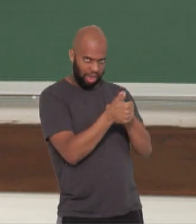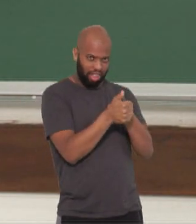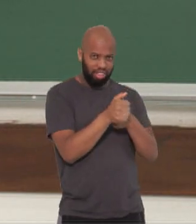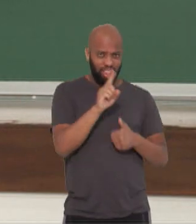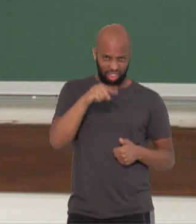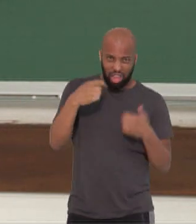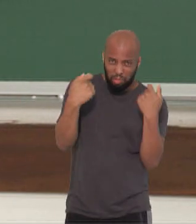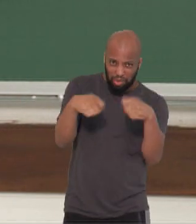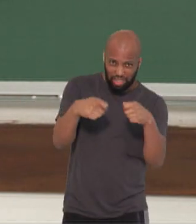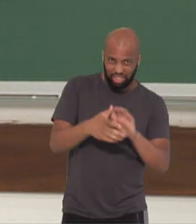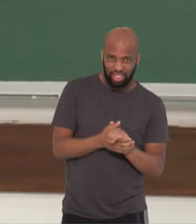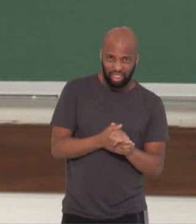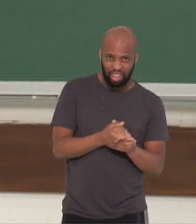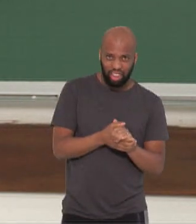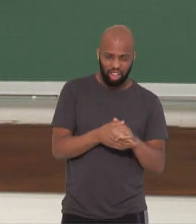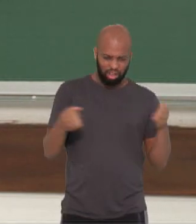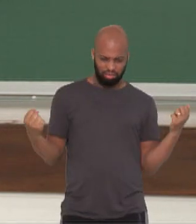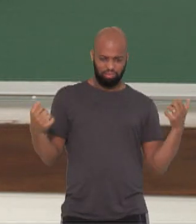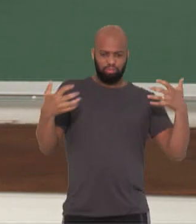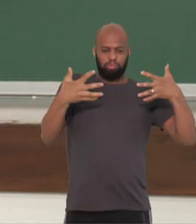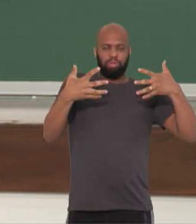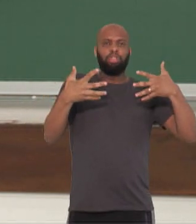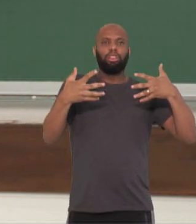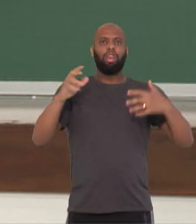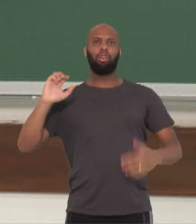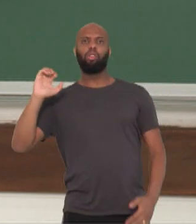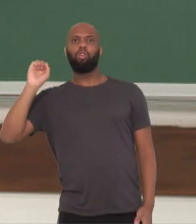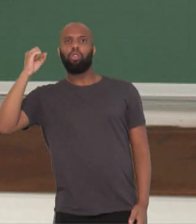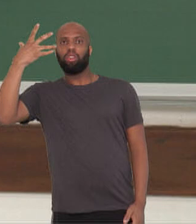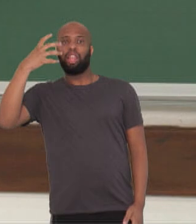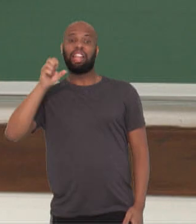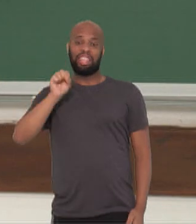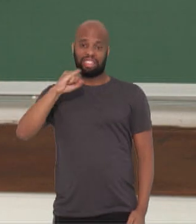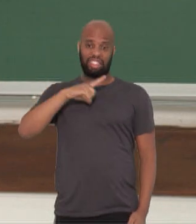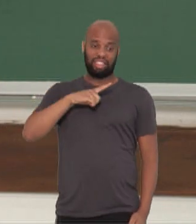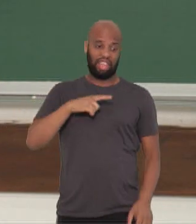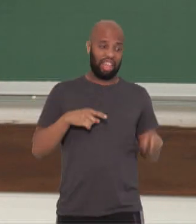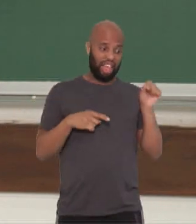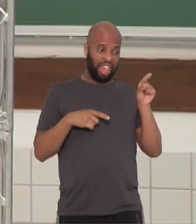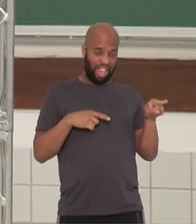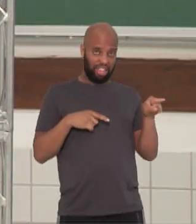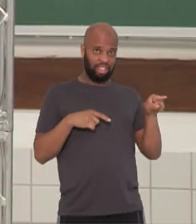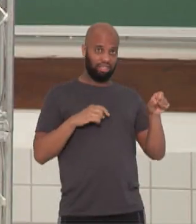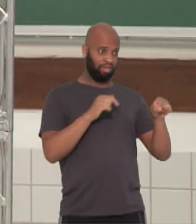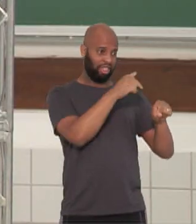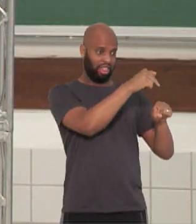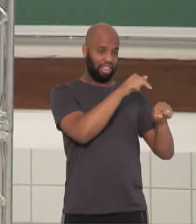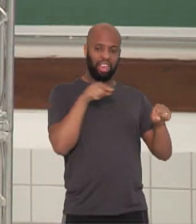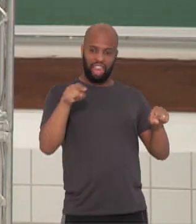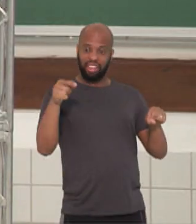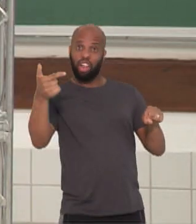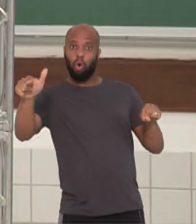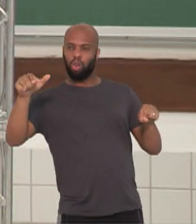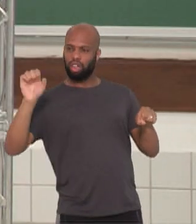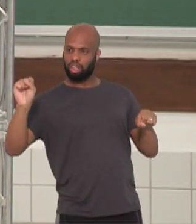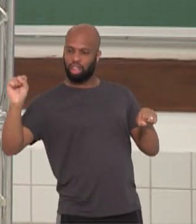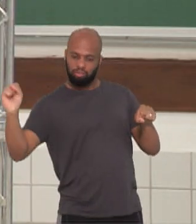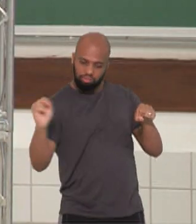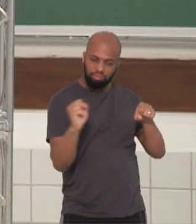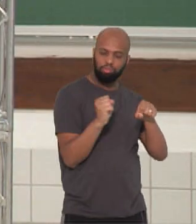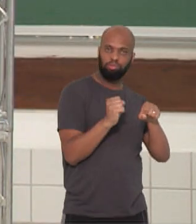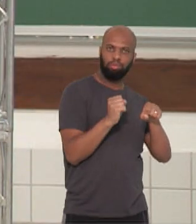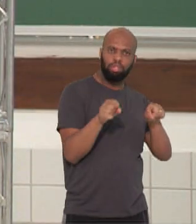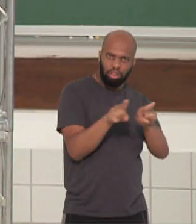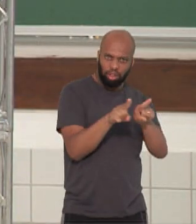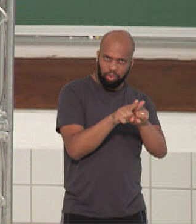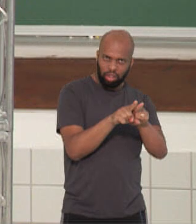campo elétrico só acontece se existir duas cargas elétricas? Ou será que o campo